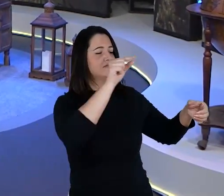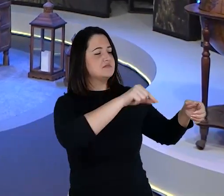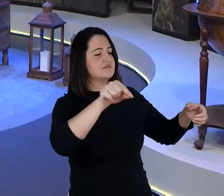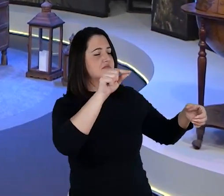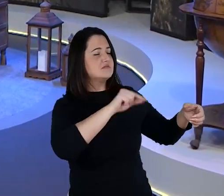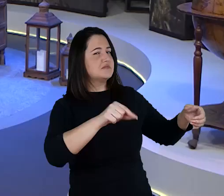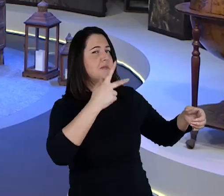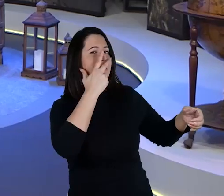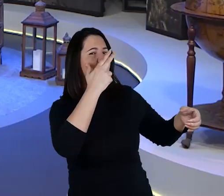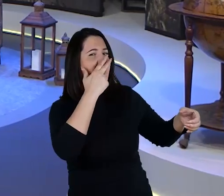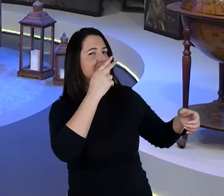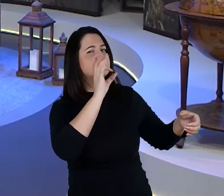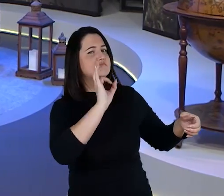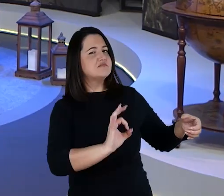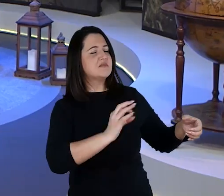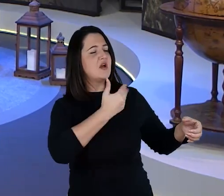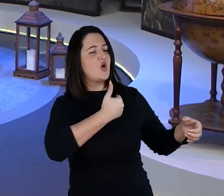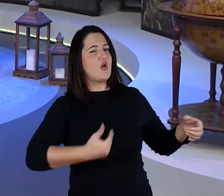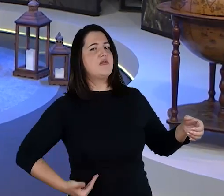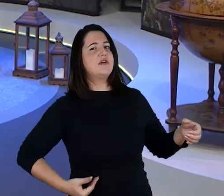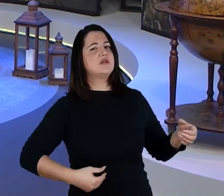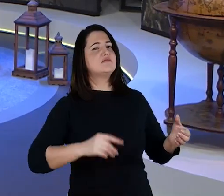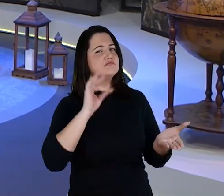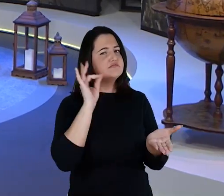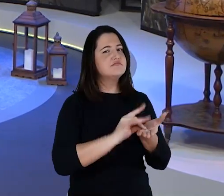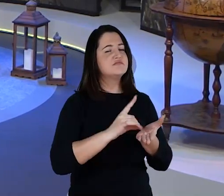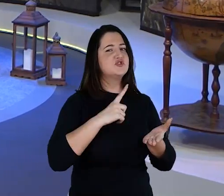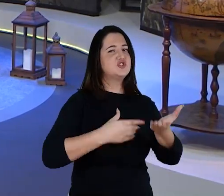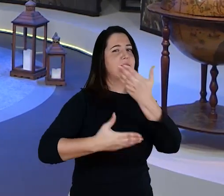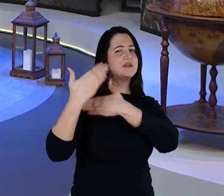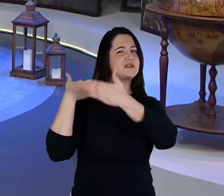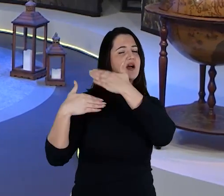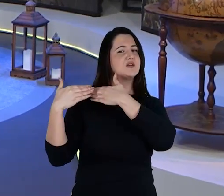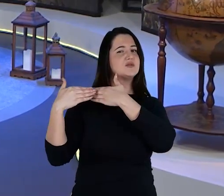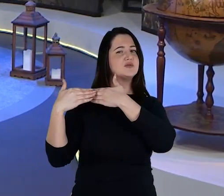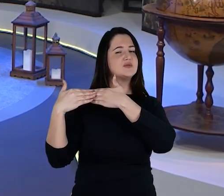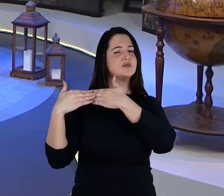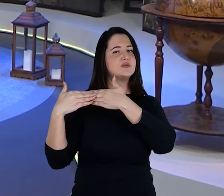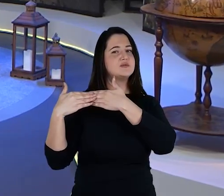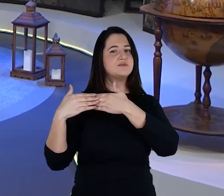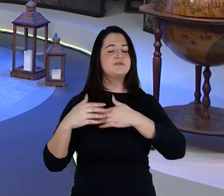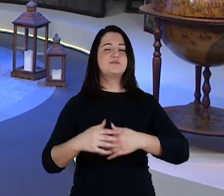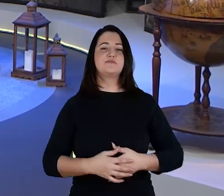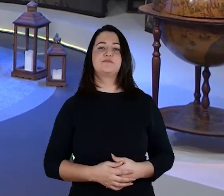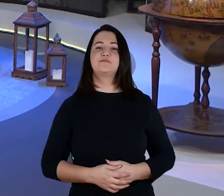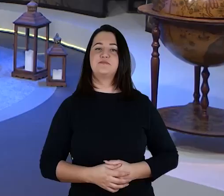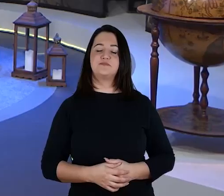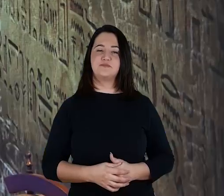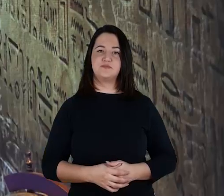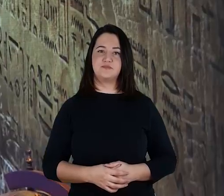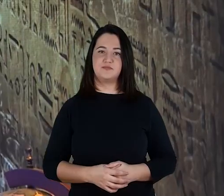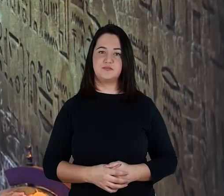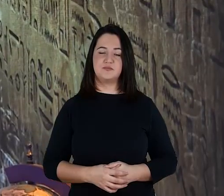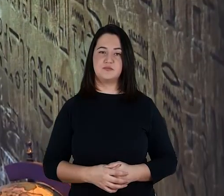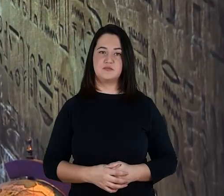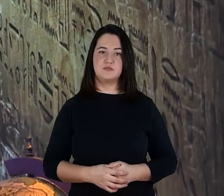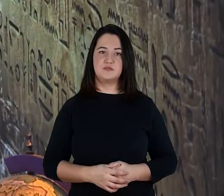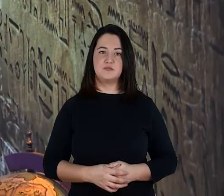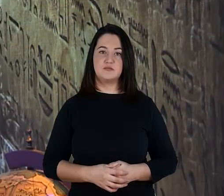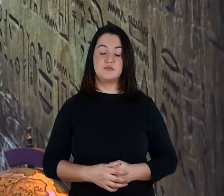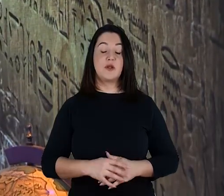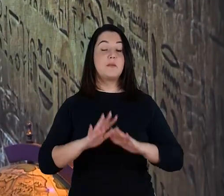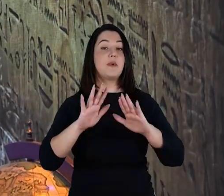a pergunta é, será que a Bíblia estaria equivocada? Uma pergunta que era feita no século XIX. O